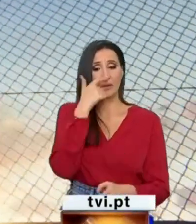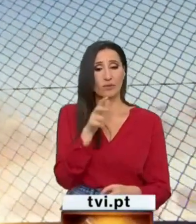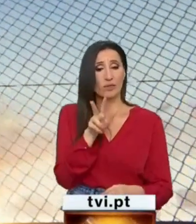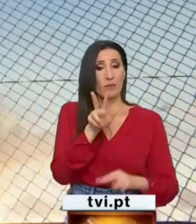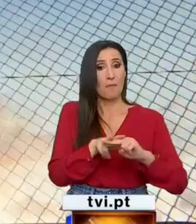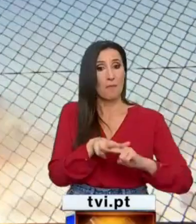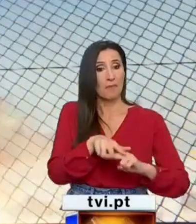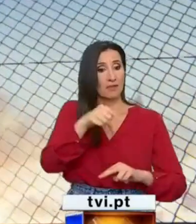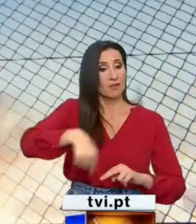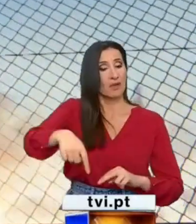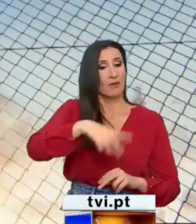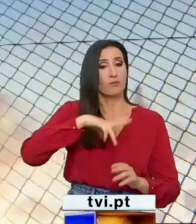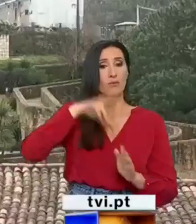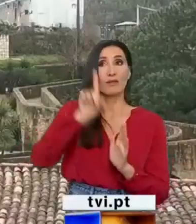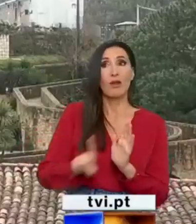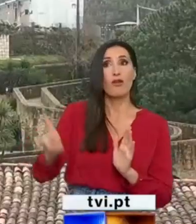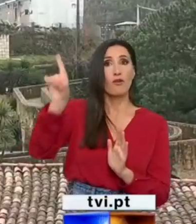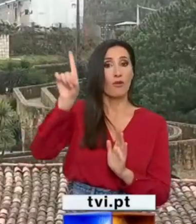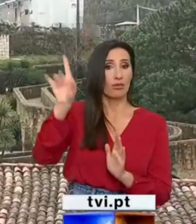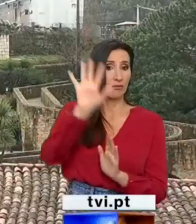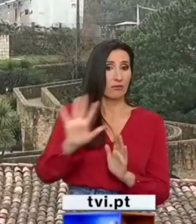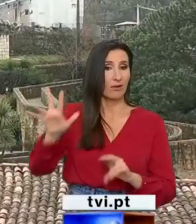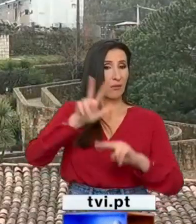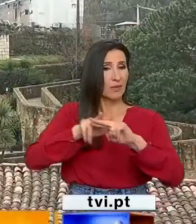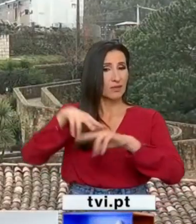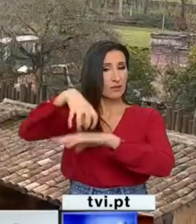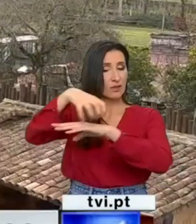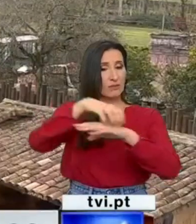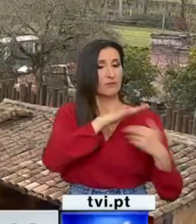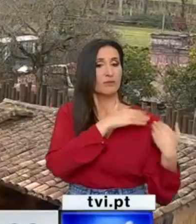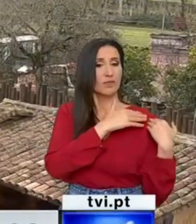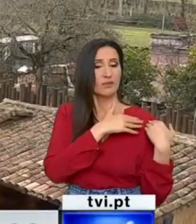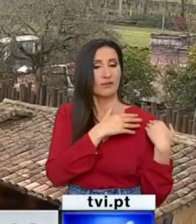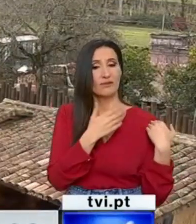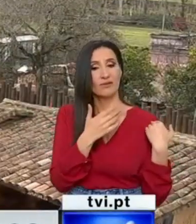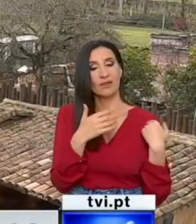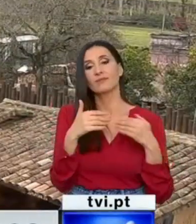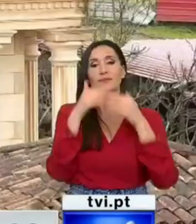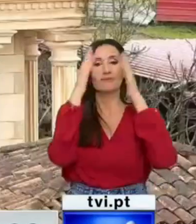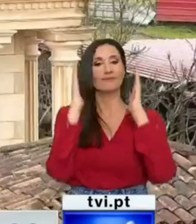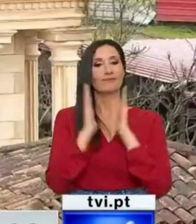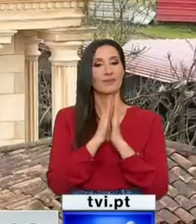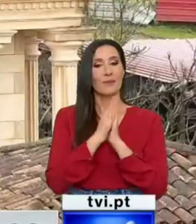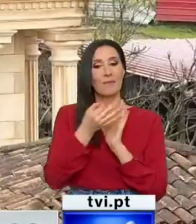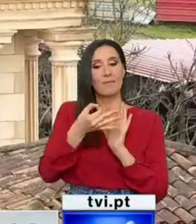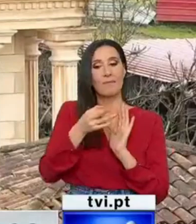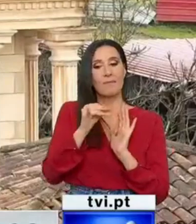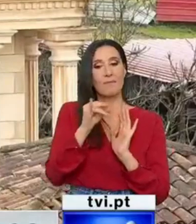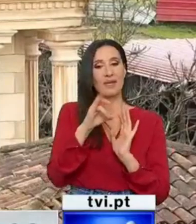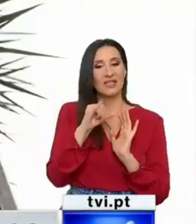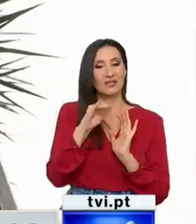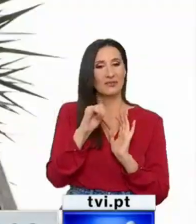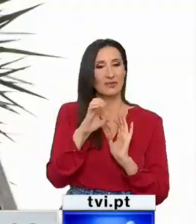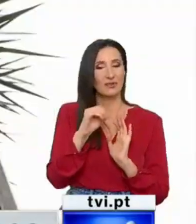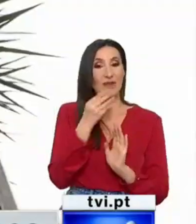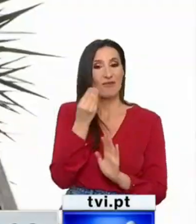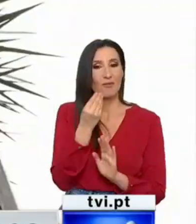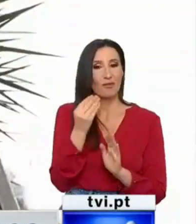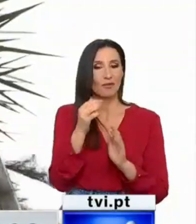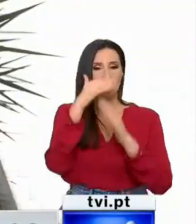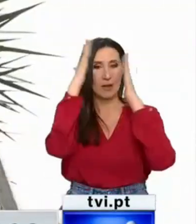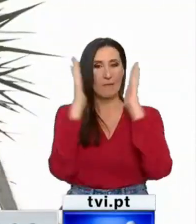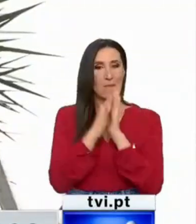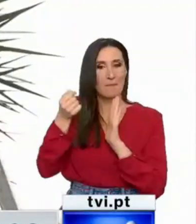nas cadeias do norte do país e é o responsável pelo famoso presépio ao vivo de Periscos, que desde 2015